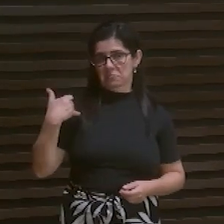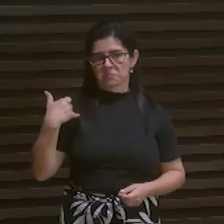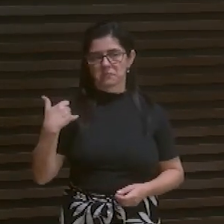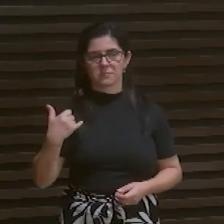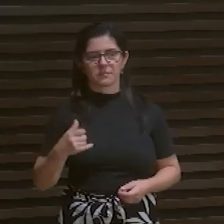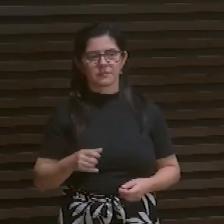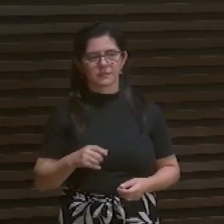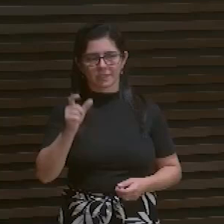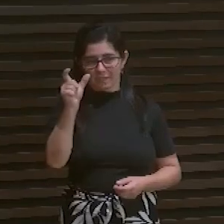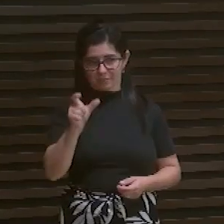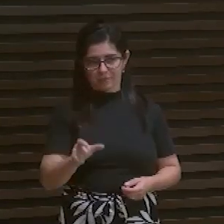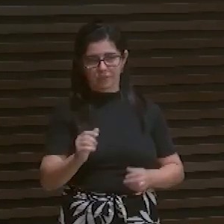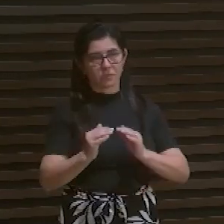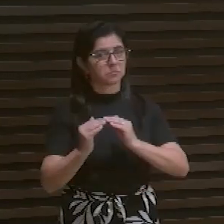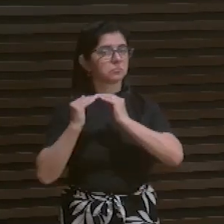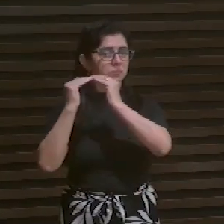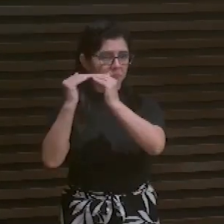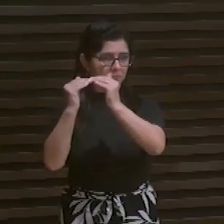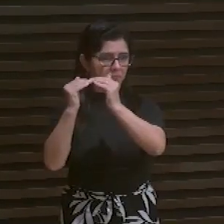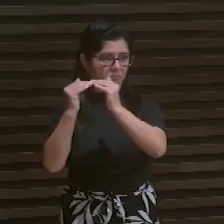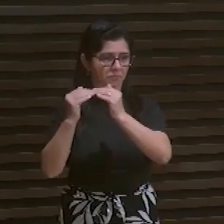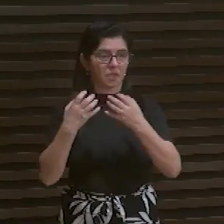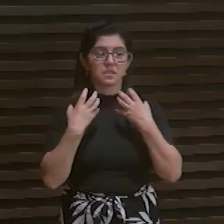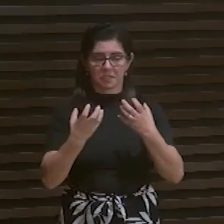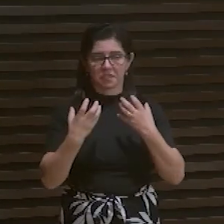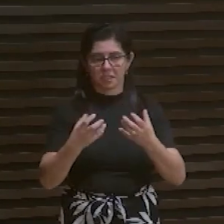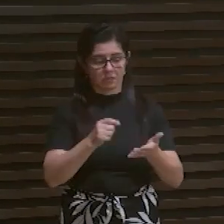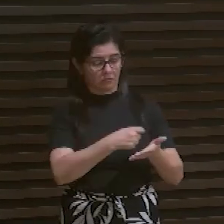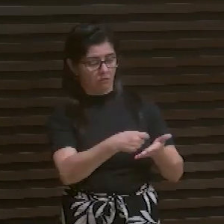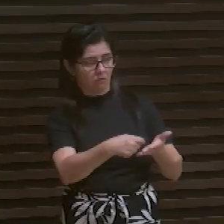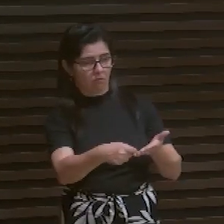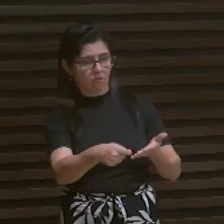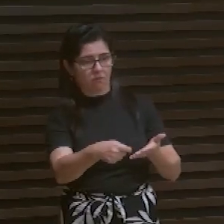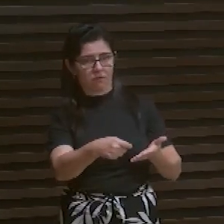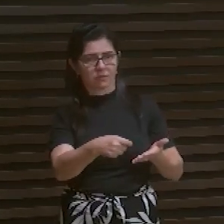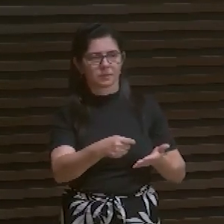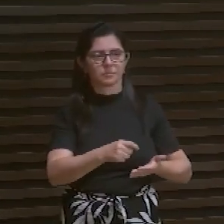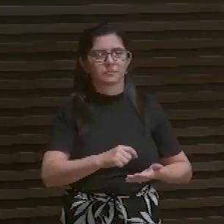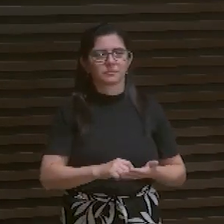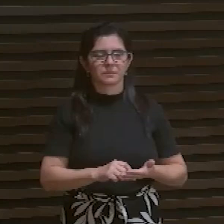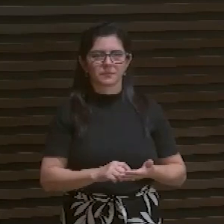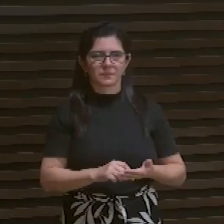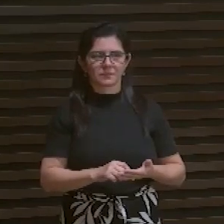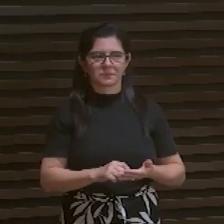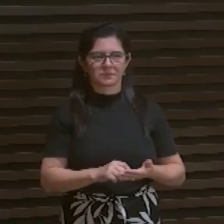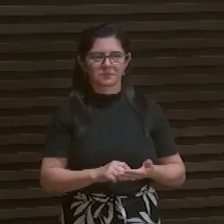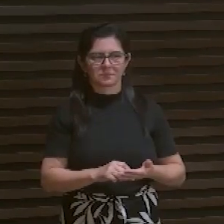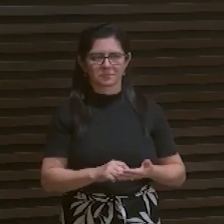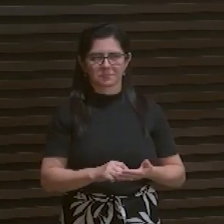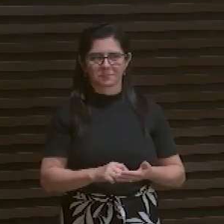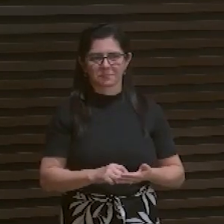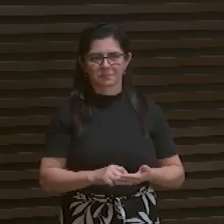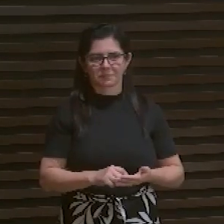alguém superior, alguém de quem eu quero um autógrafo até, alguém de quem eu falo assim, não, eu vou ouvir esse cara em detrimento de outro, como a gente